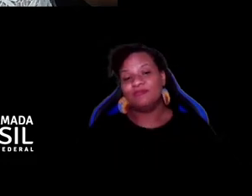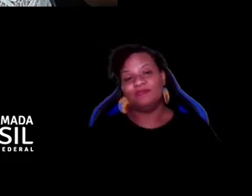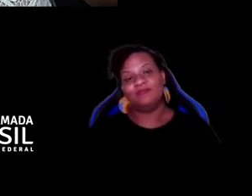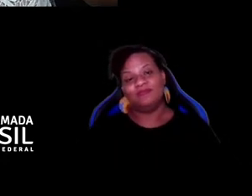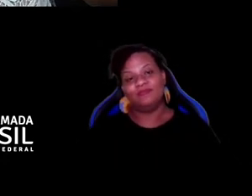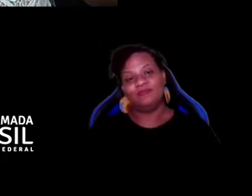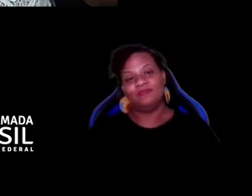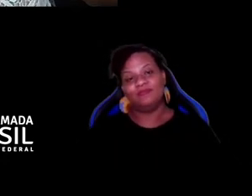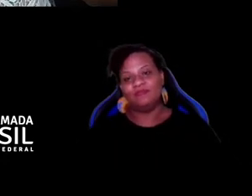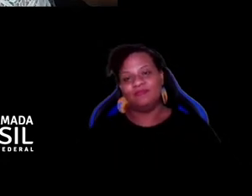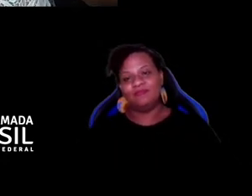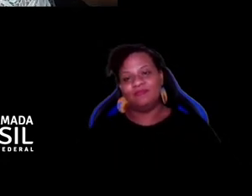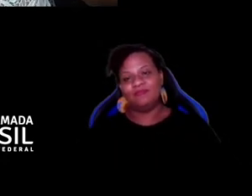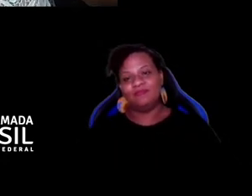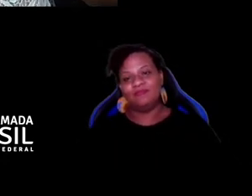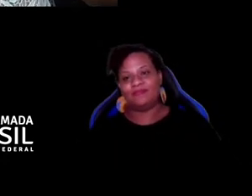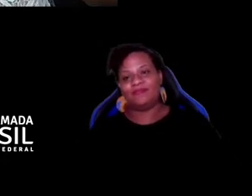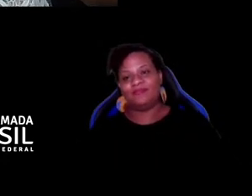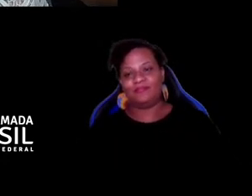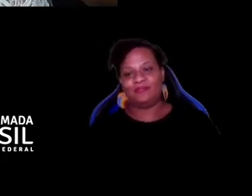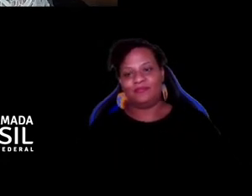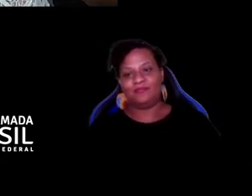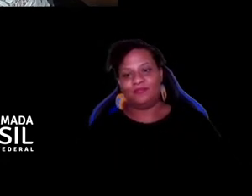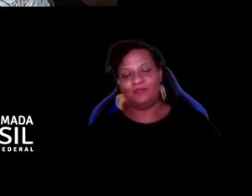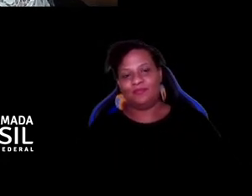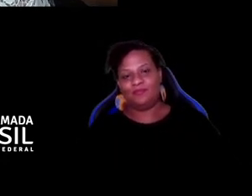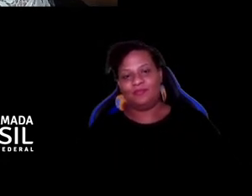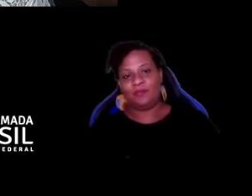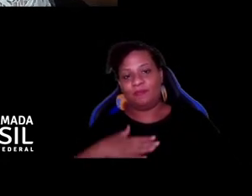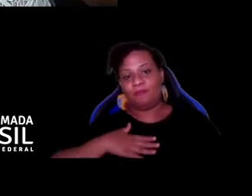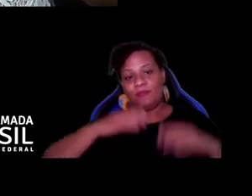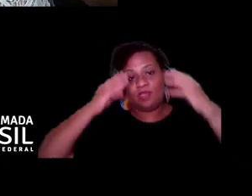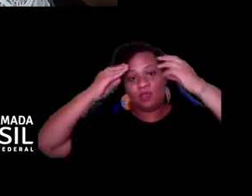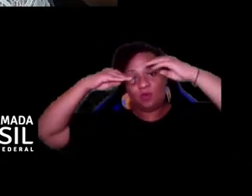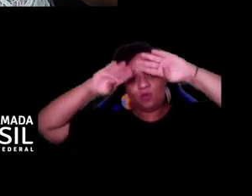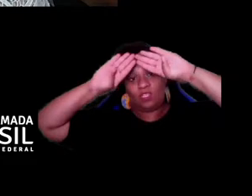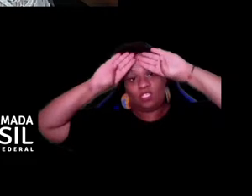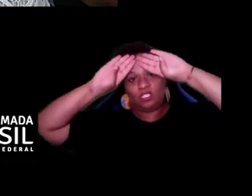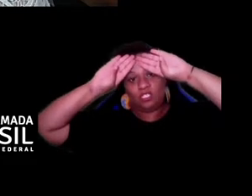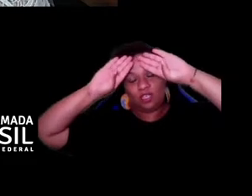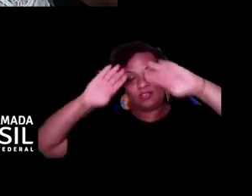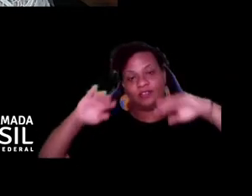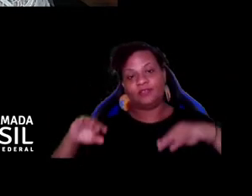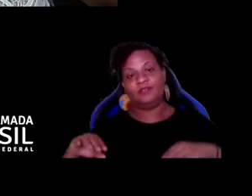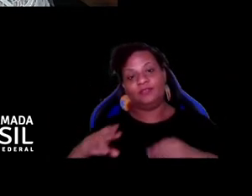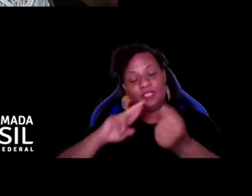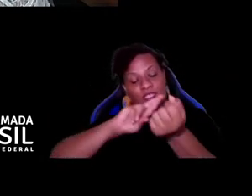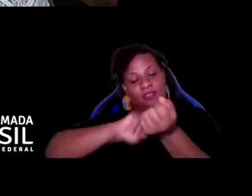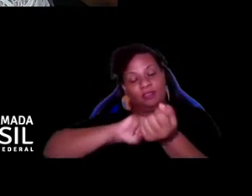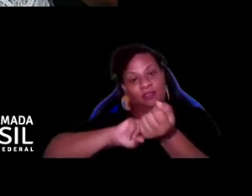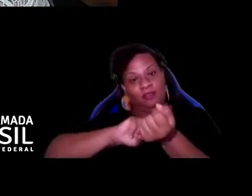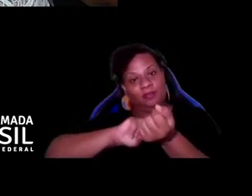além de ser o ritmo, né, do meu orixá, é um ritmo que